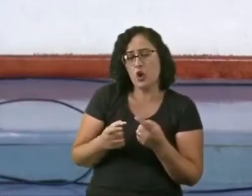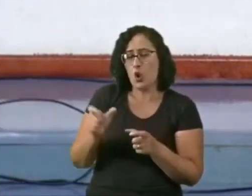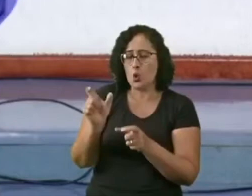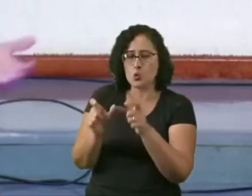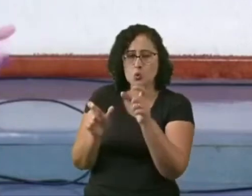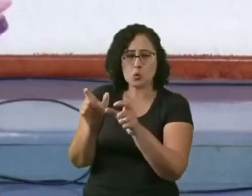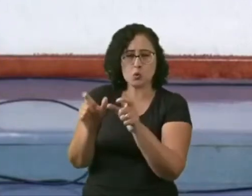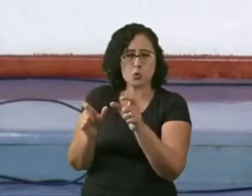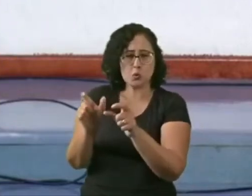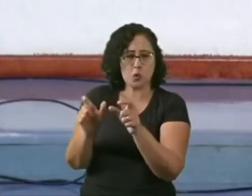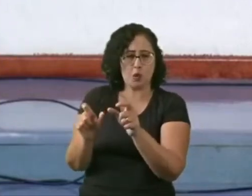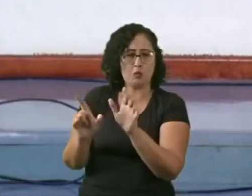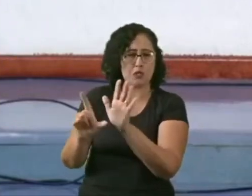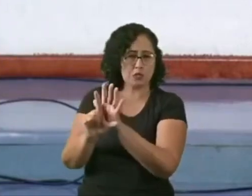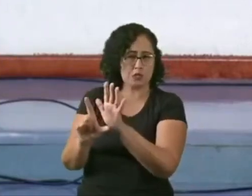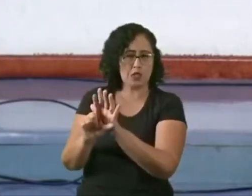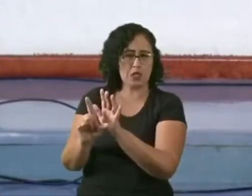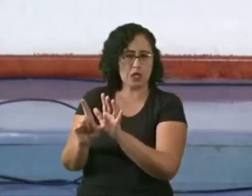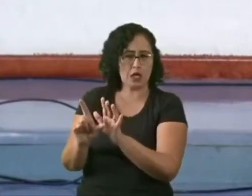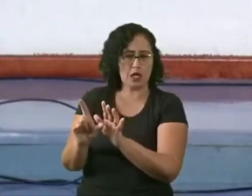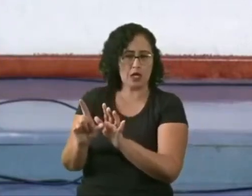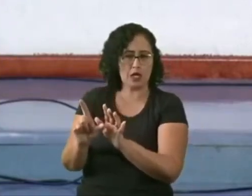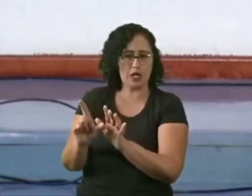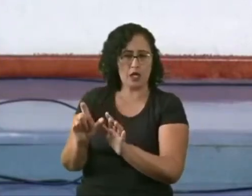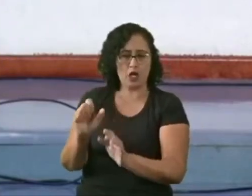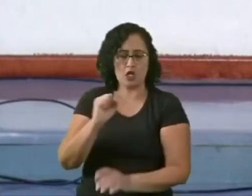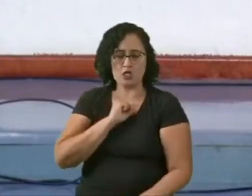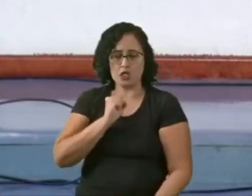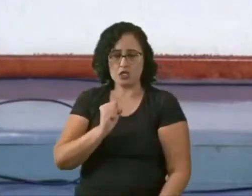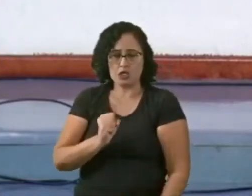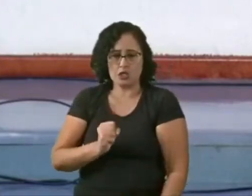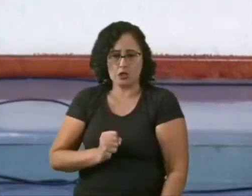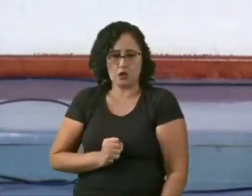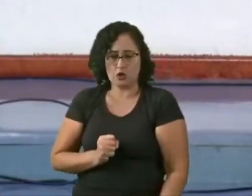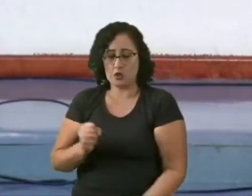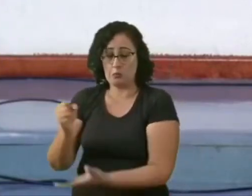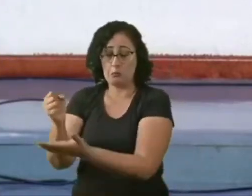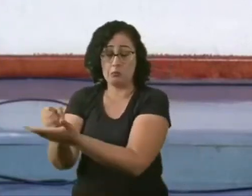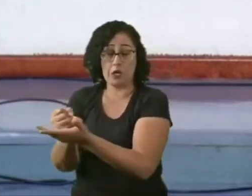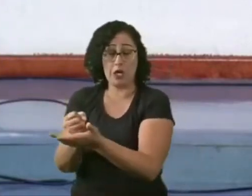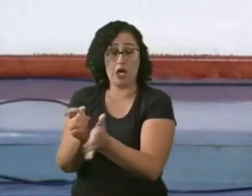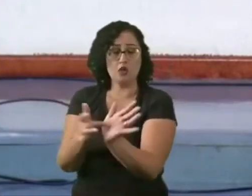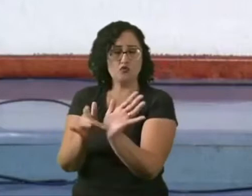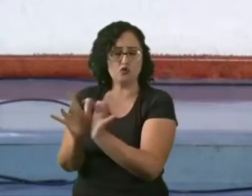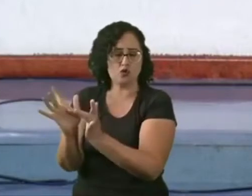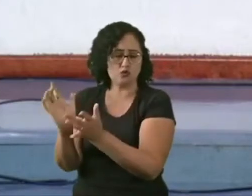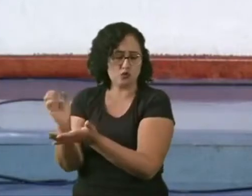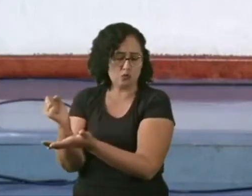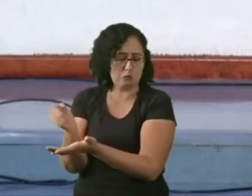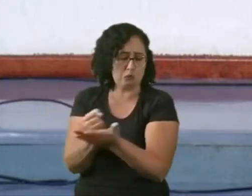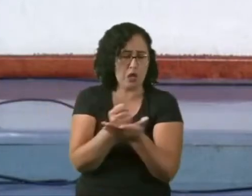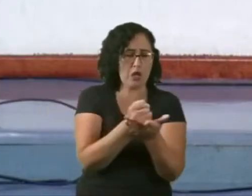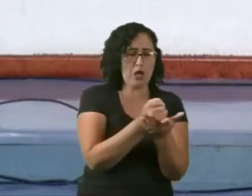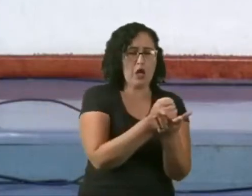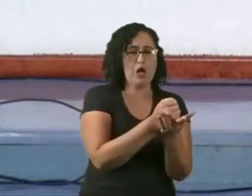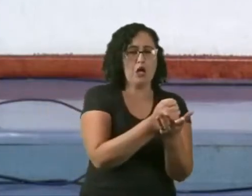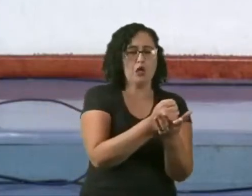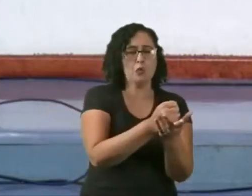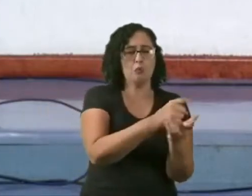as autoridades e entregaram Jesus para a morte, para a crucificação. Ou seja, ele vai dizer, olha,